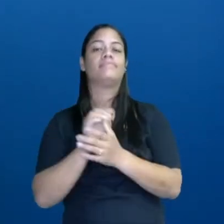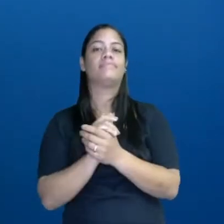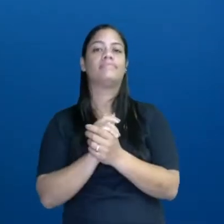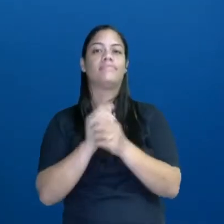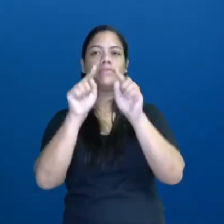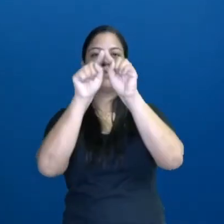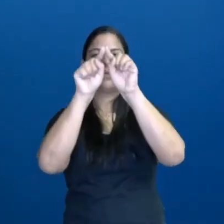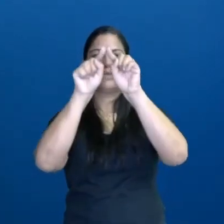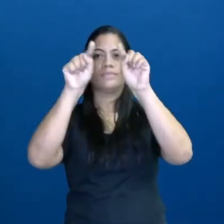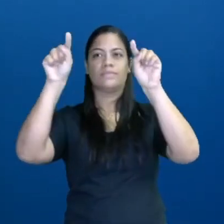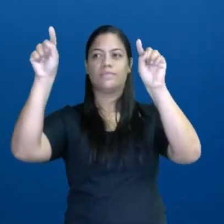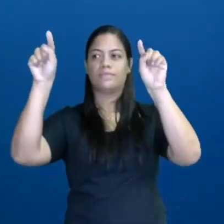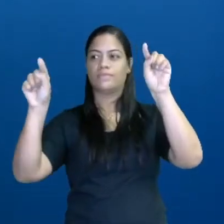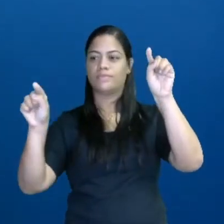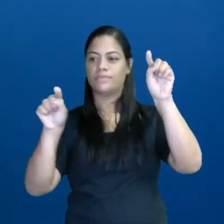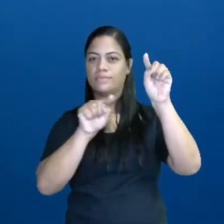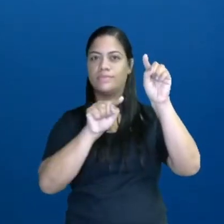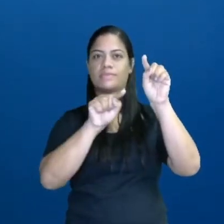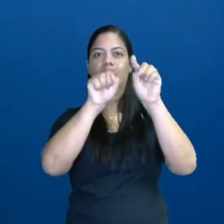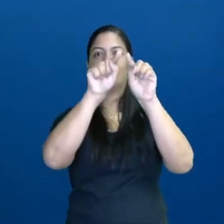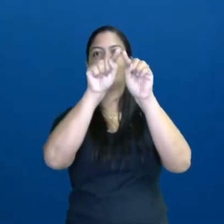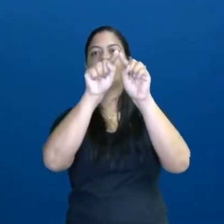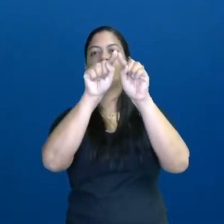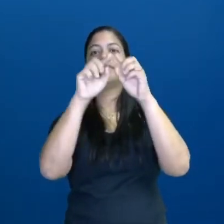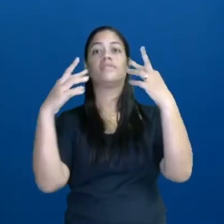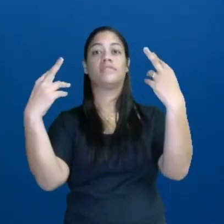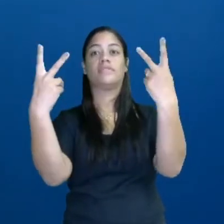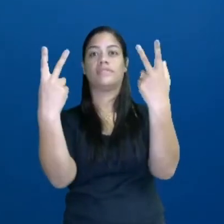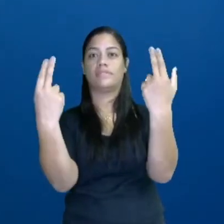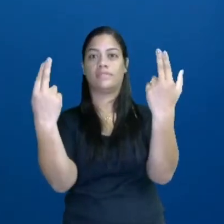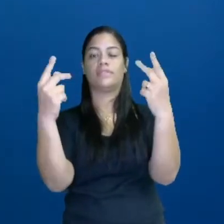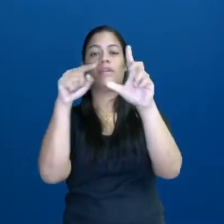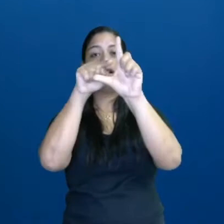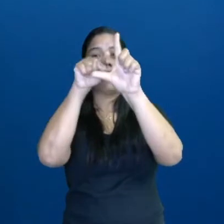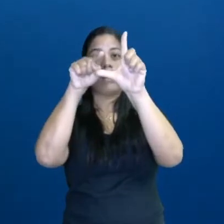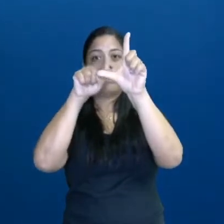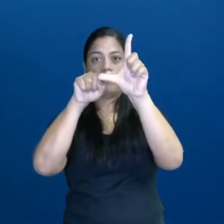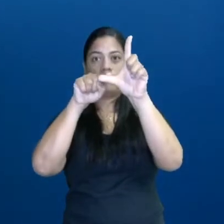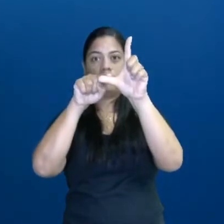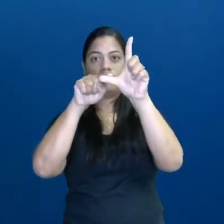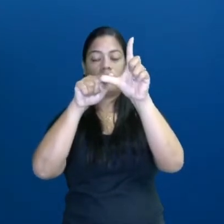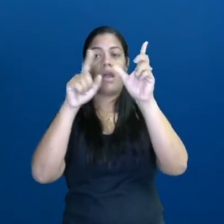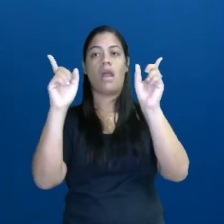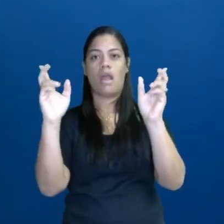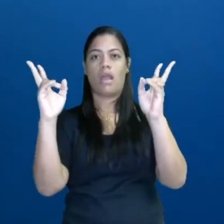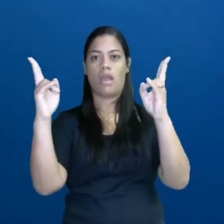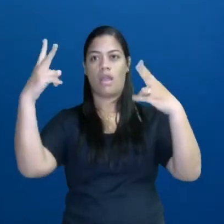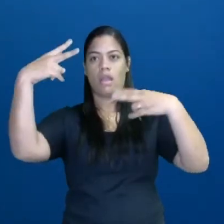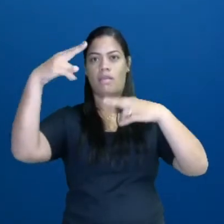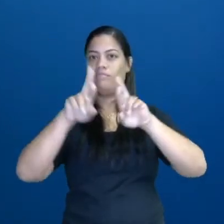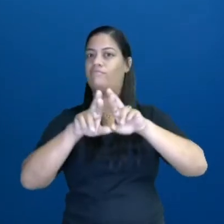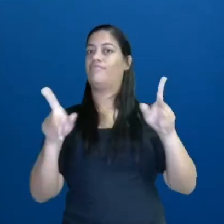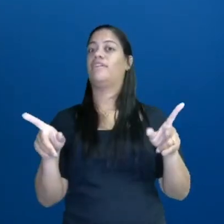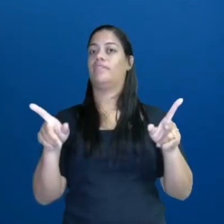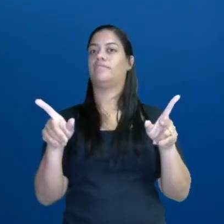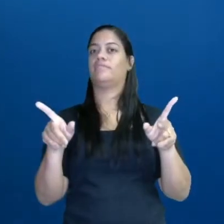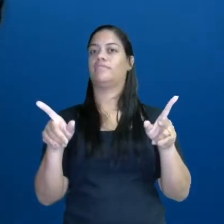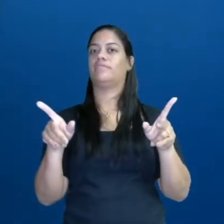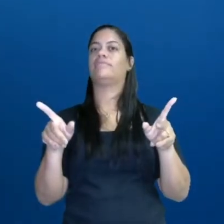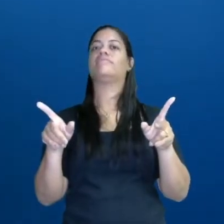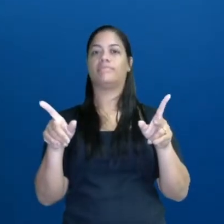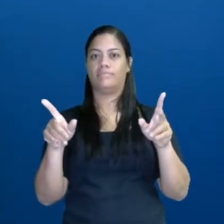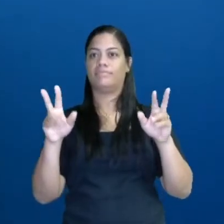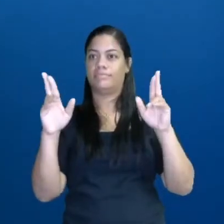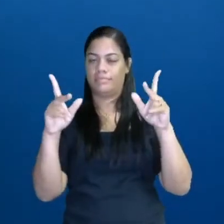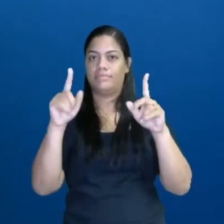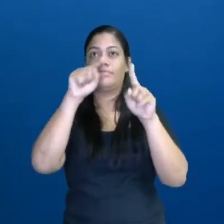um retângulo, ó, com todos os ângulos iguais, não é isso? Aqui não todos os meus lados são iguais, só de observar, a gente só vê